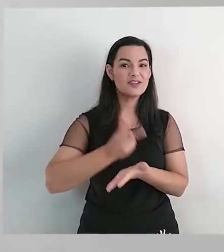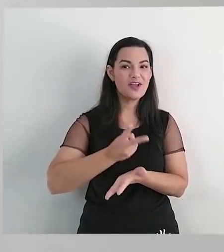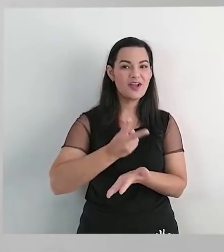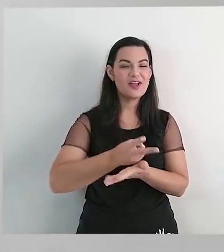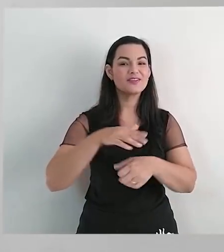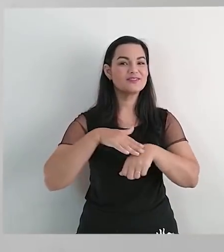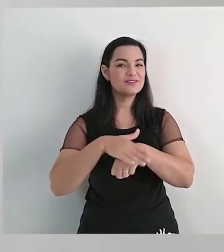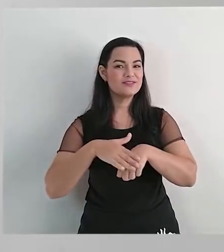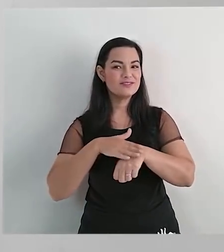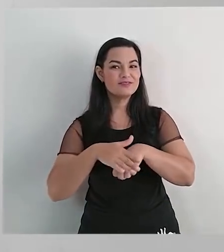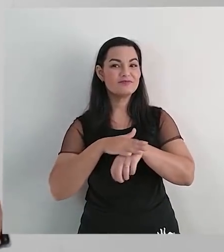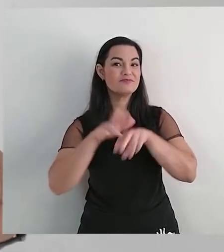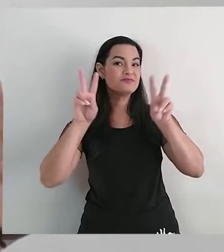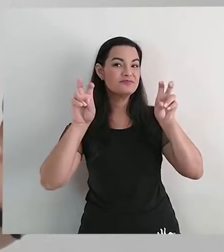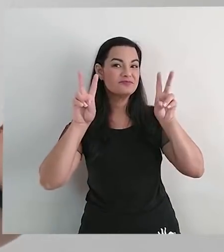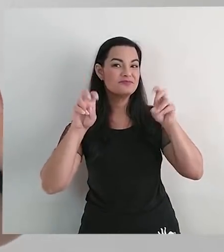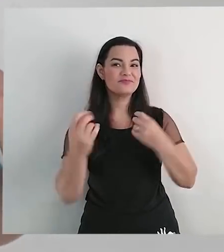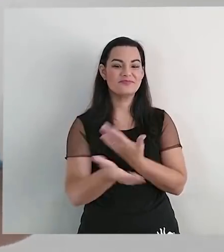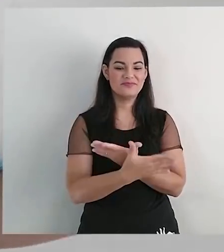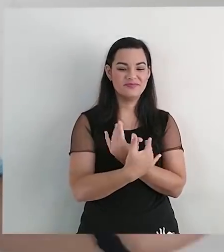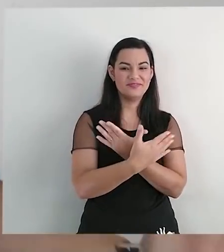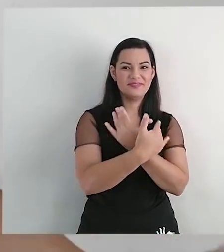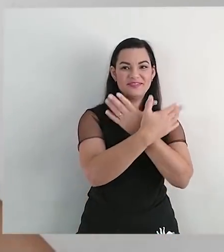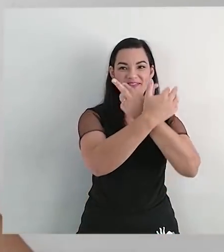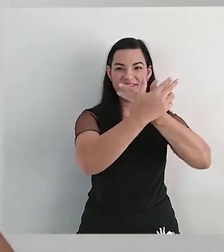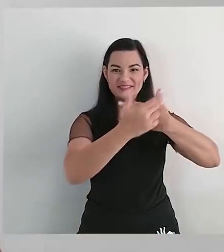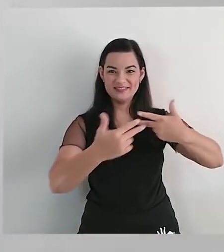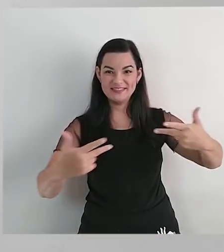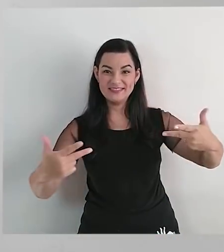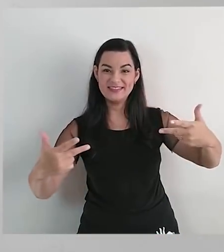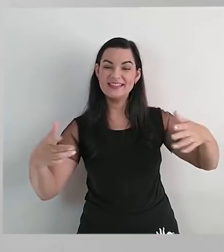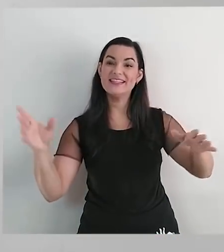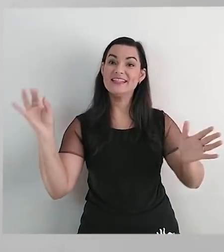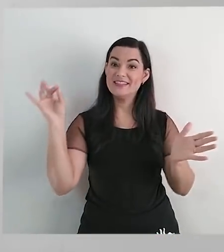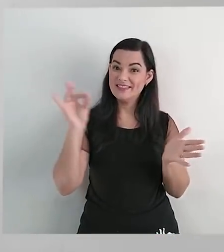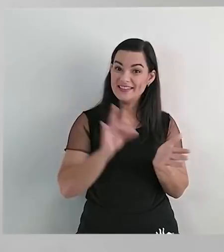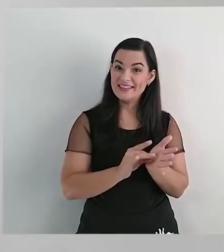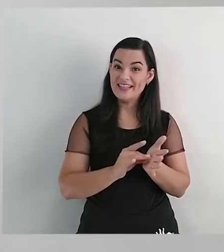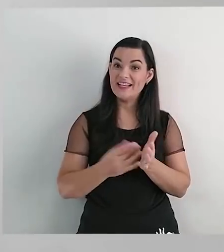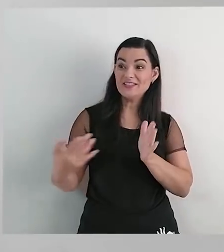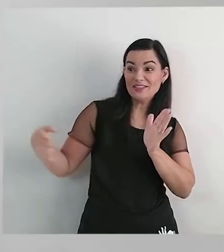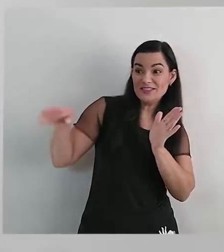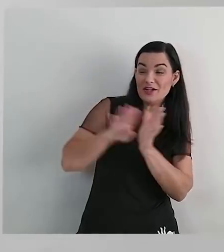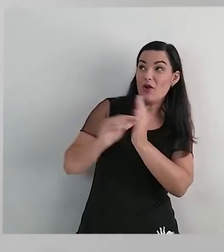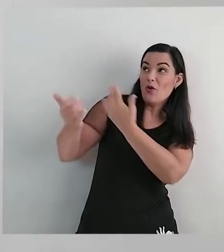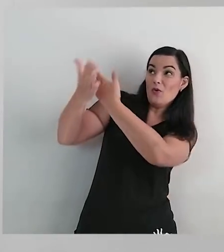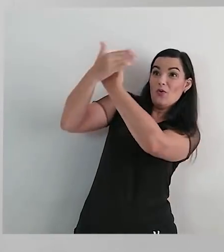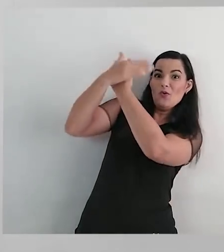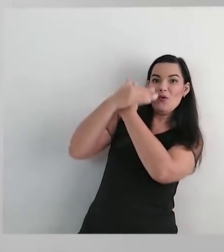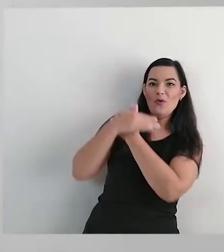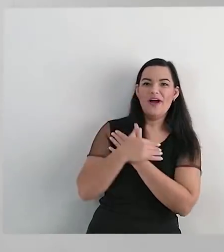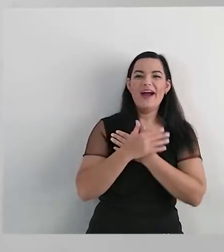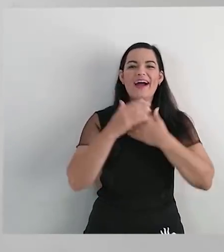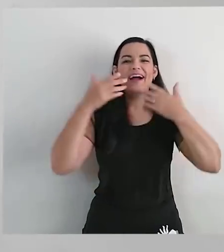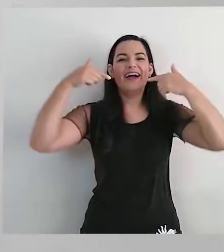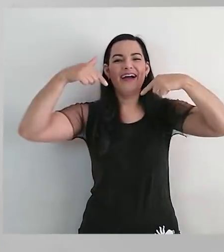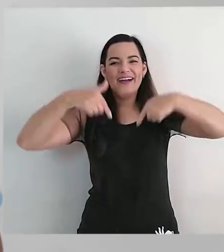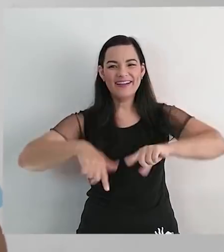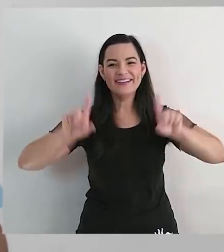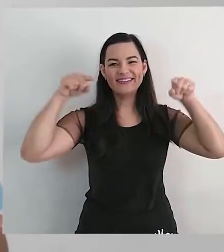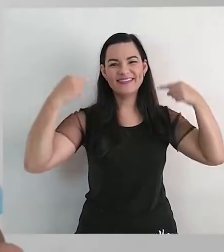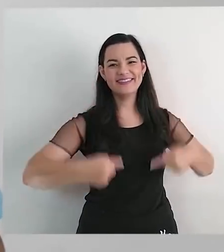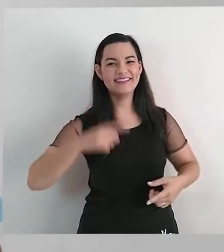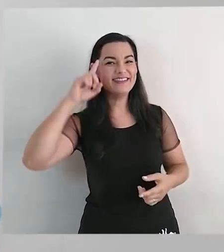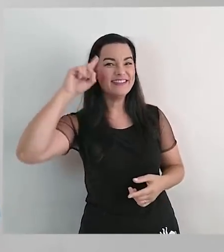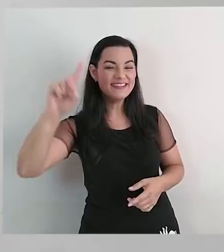as borboletas e olha só, elas chegaram voando aqui nos desafios do dia